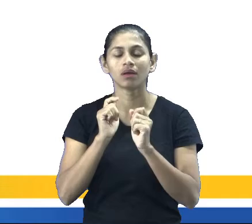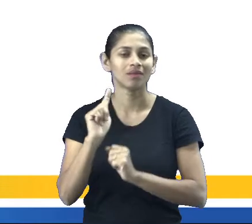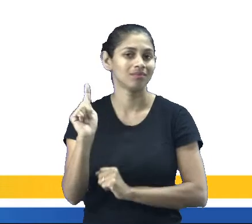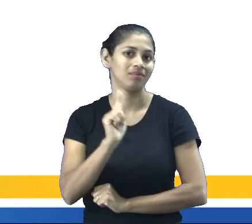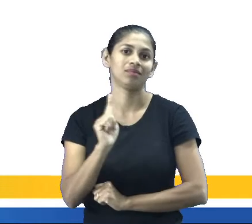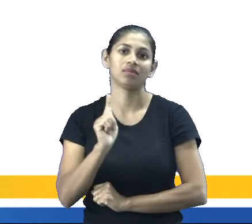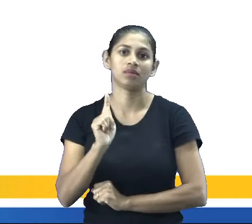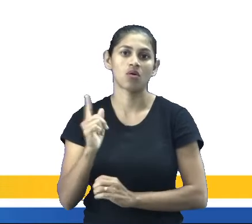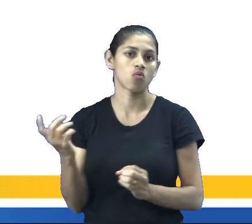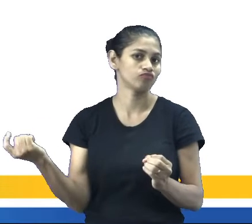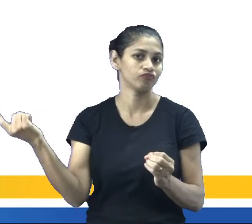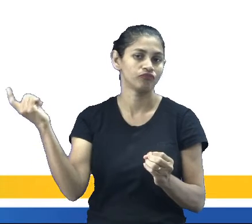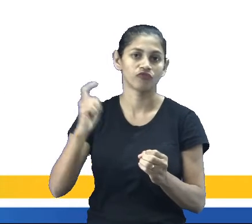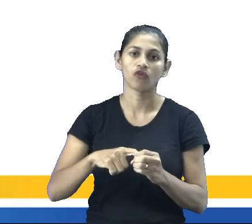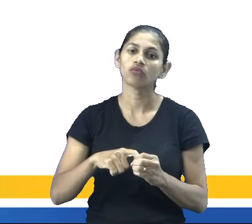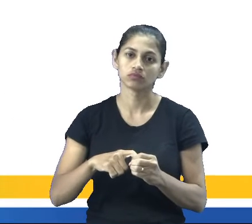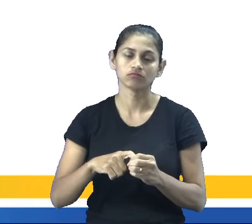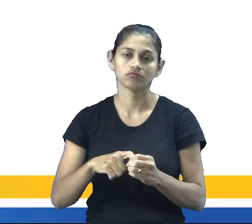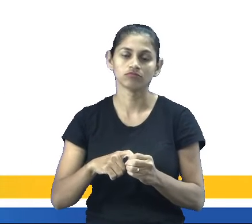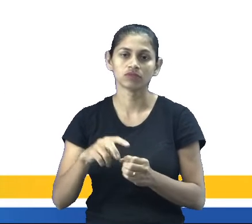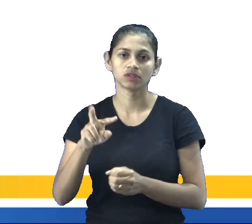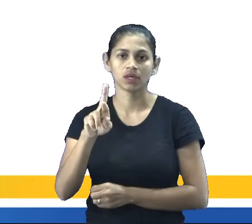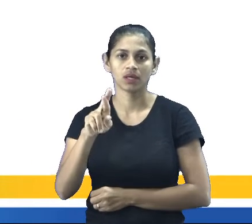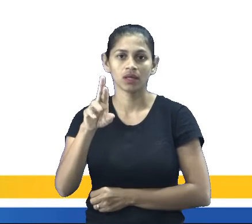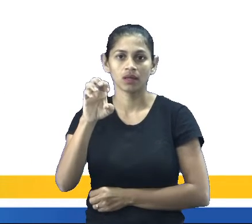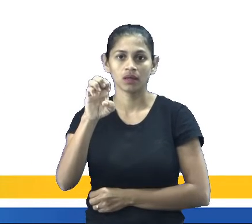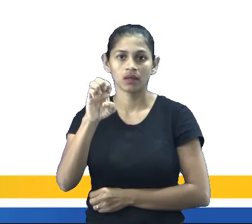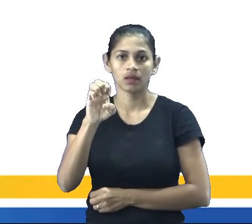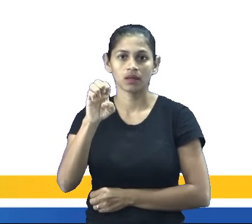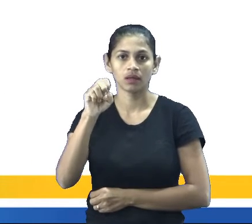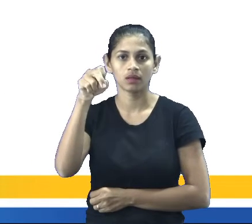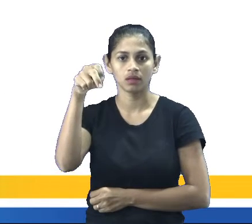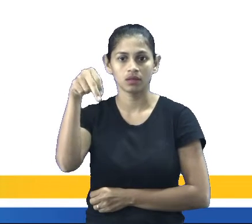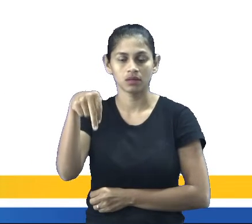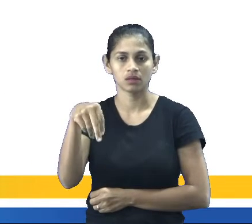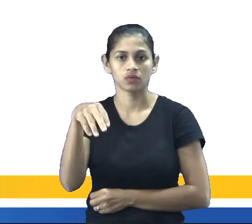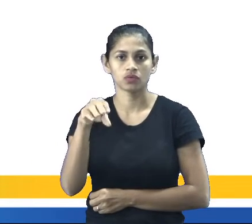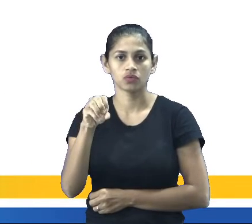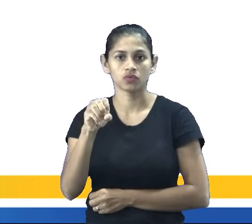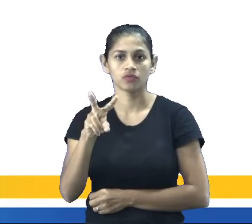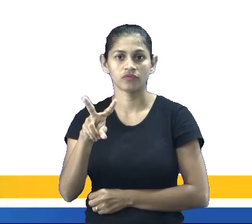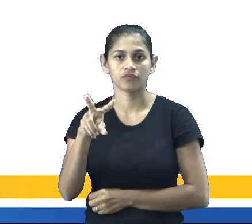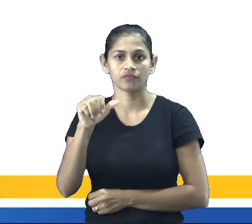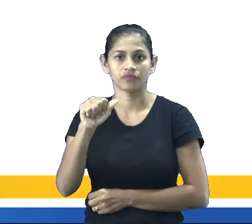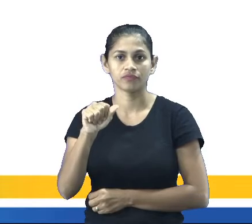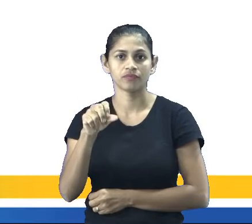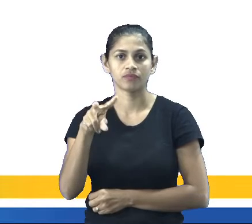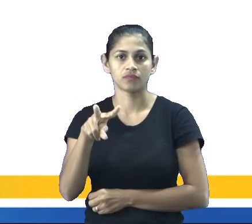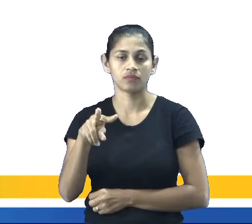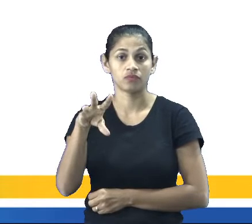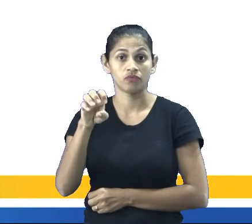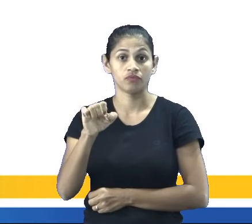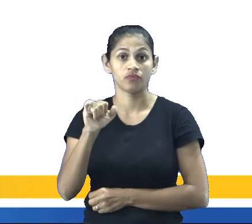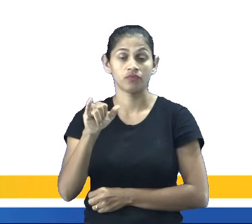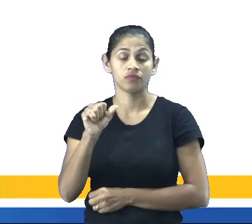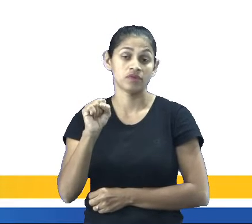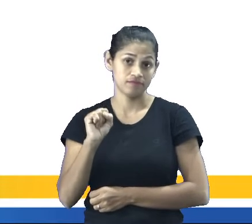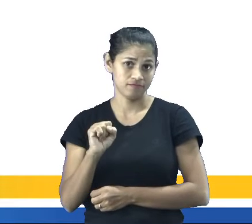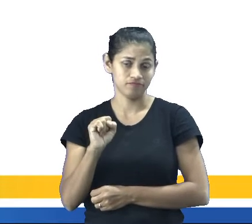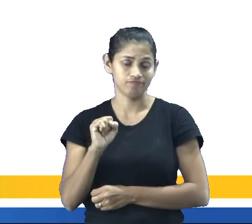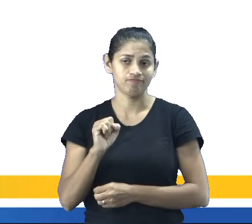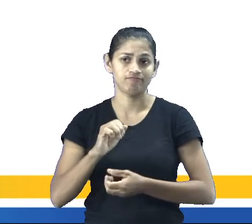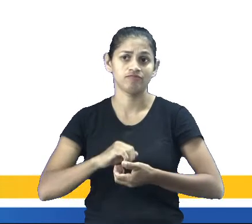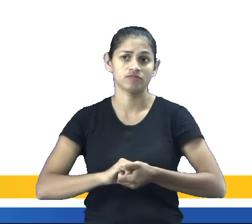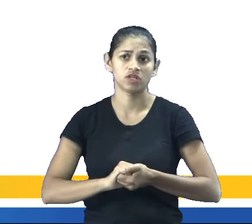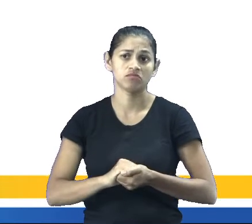de fonte, além de causar poluição, liberando ali o CO2 e outros gases, ele também vai ter um momento que ele